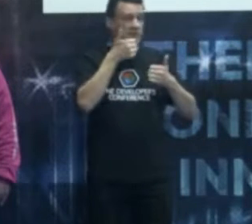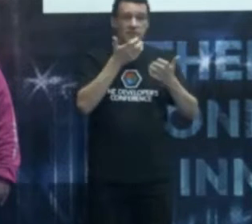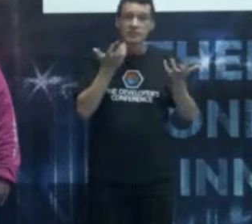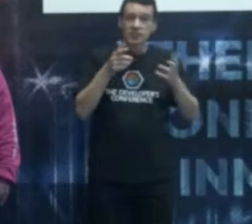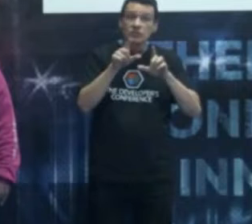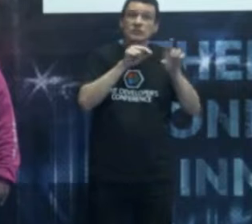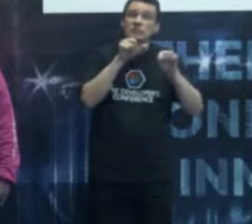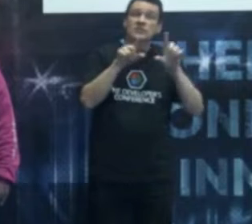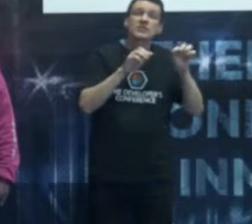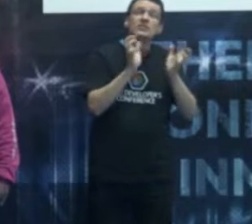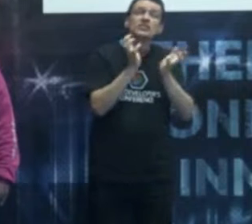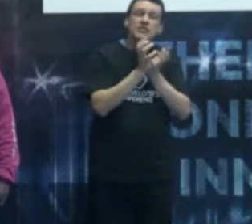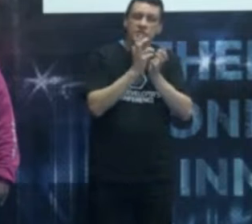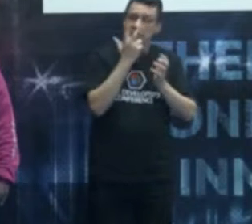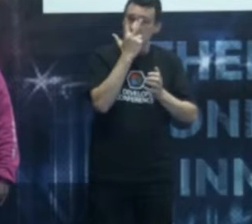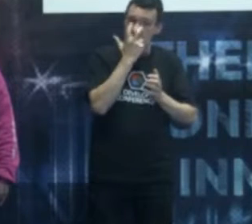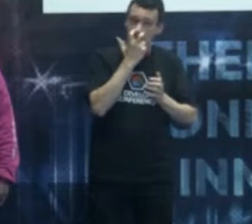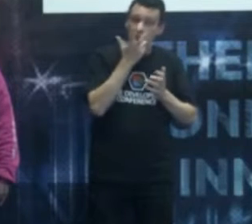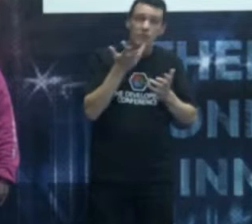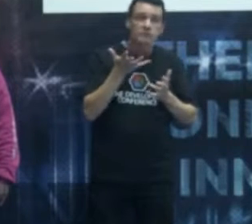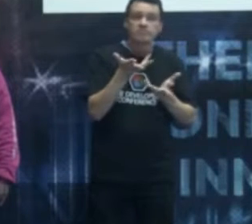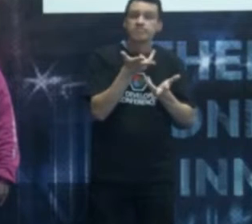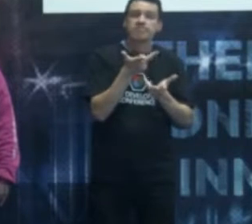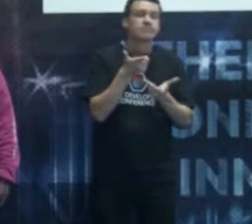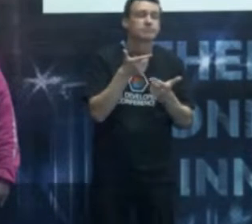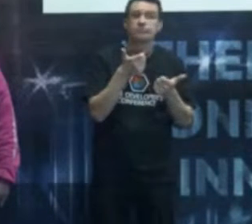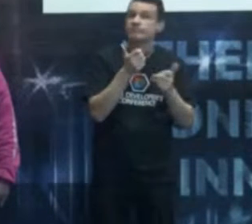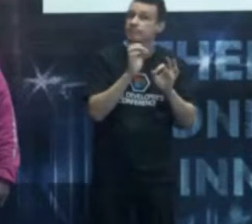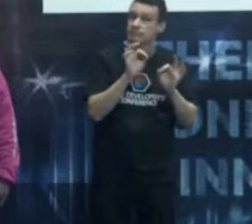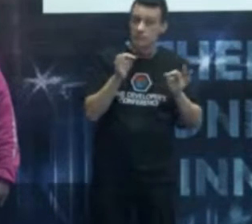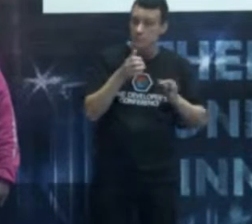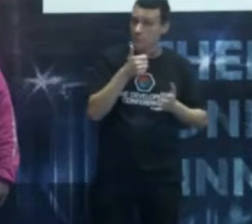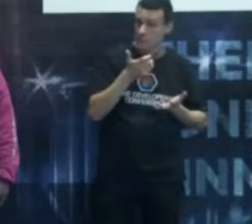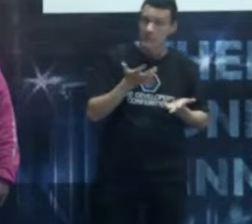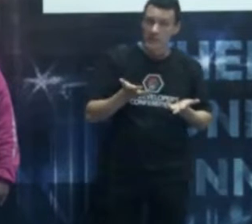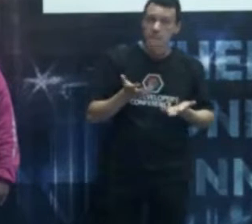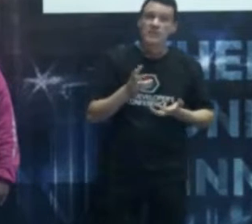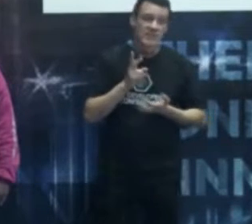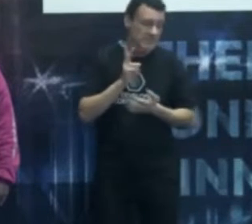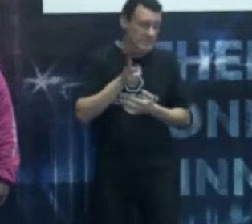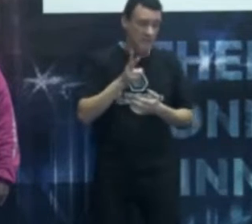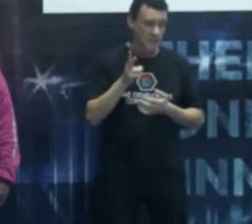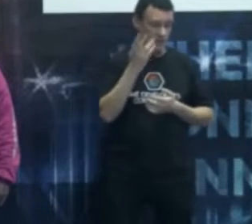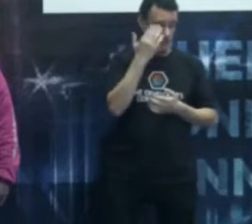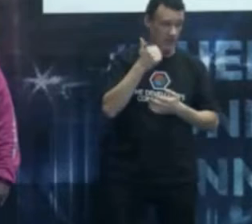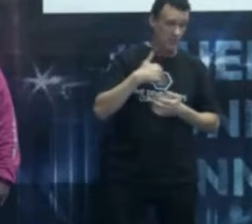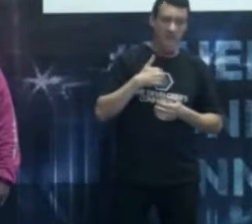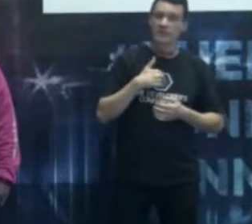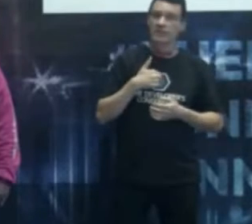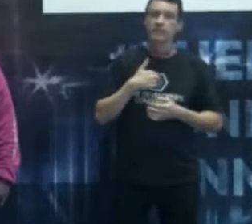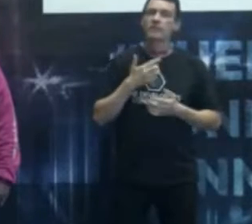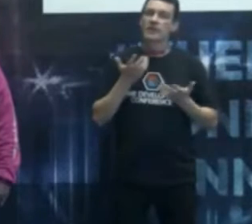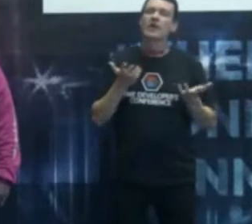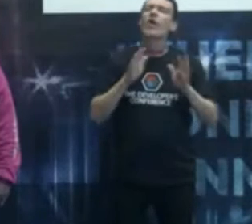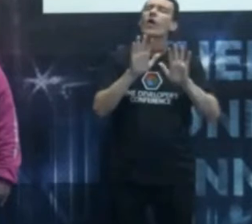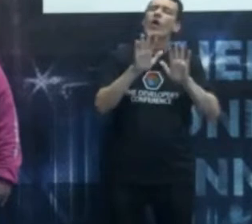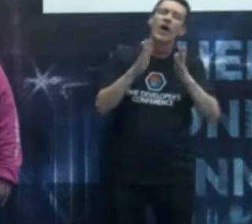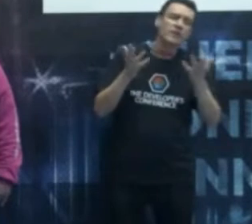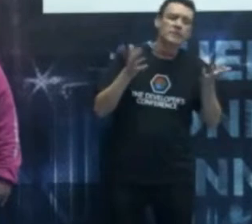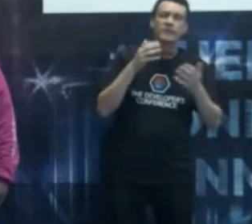Softplan, incrível, incrível. E volta e meia o pessoal me chamava, Paula, fulano bateu